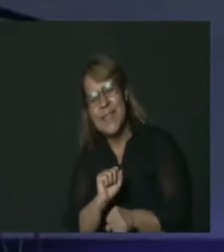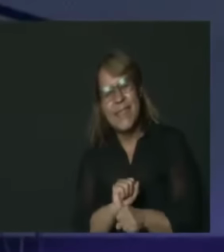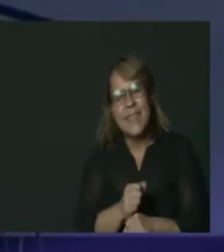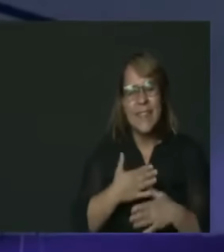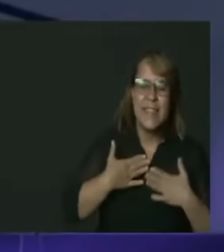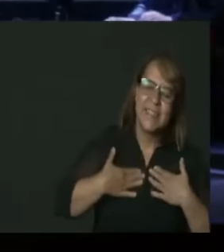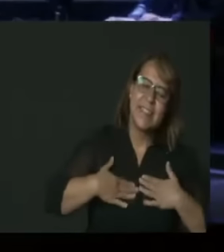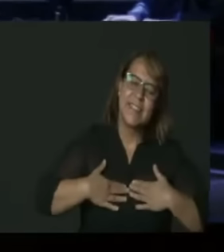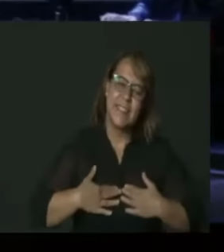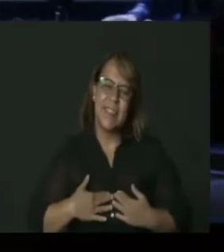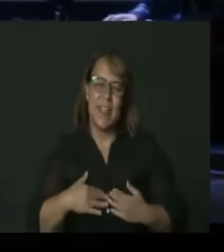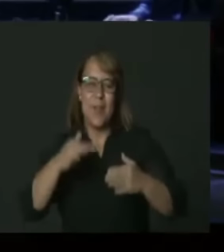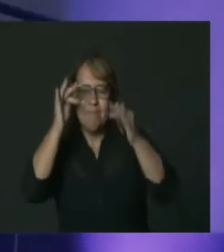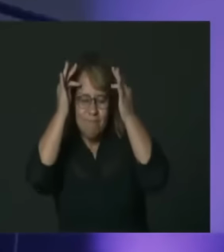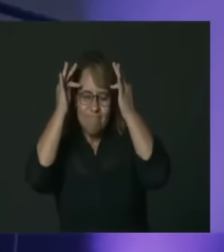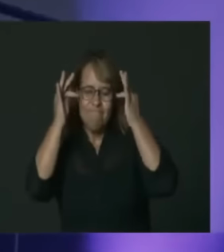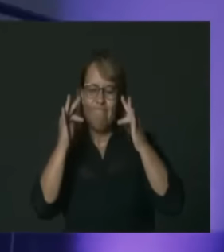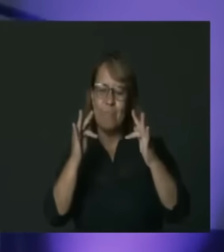Jesus,